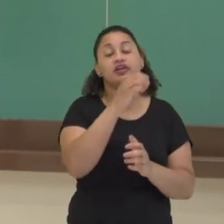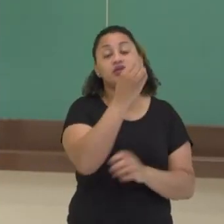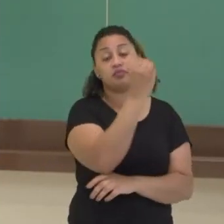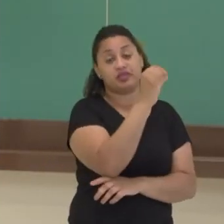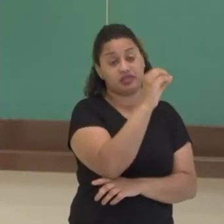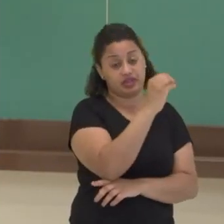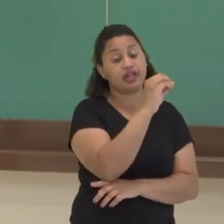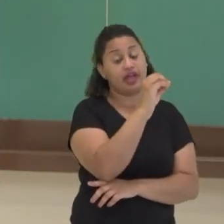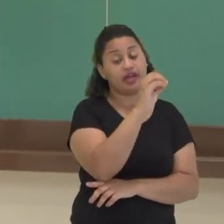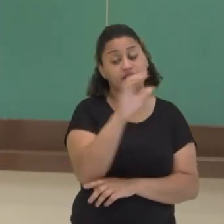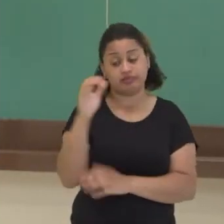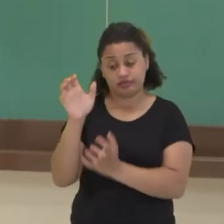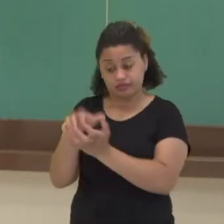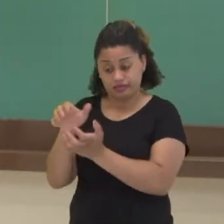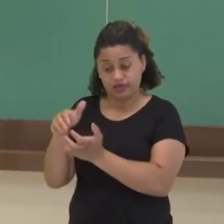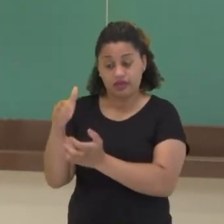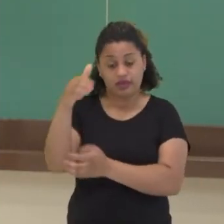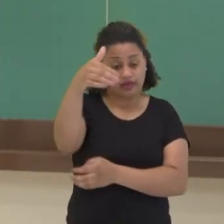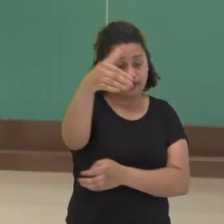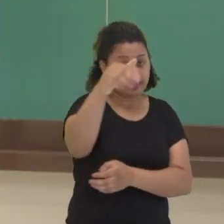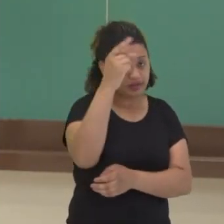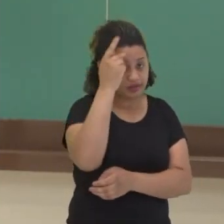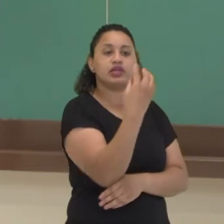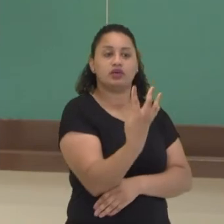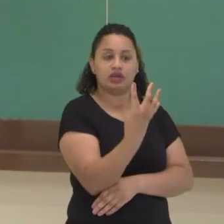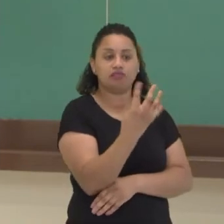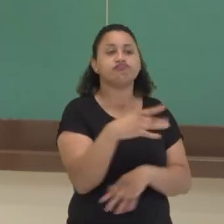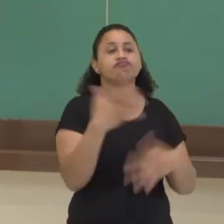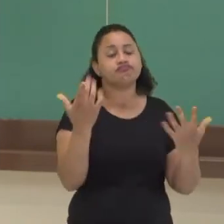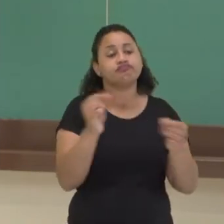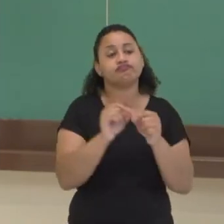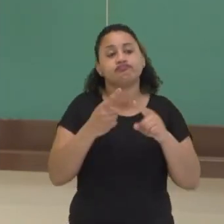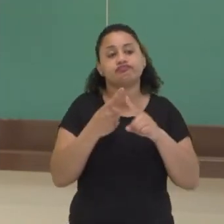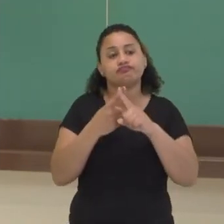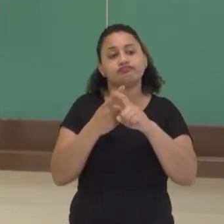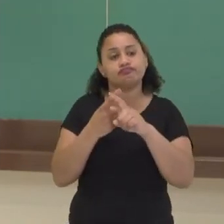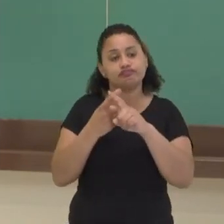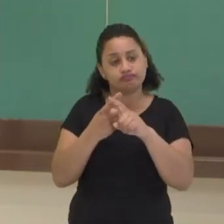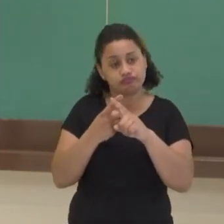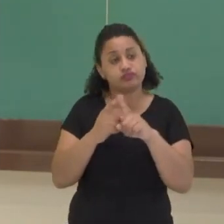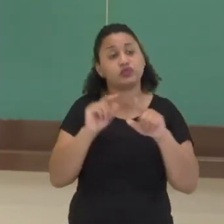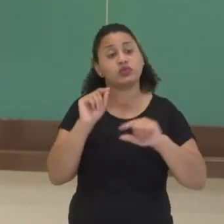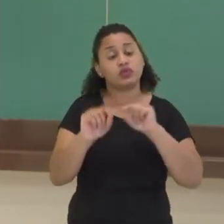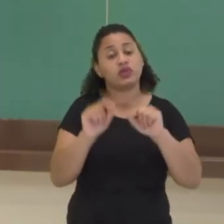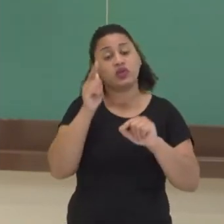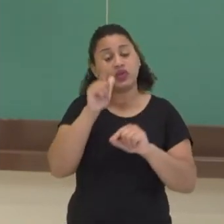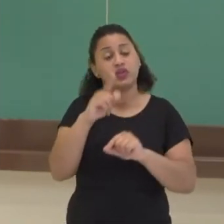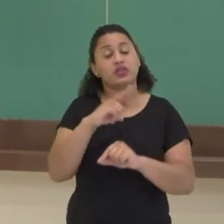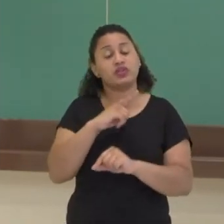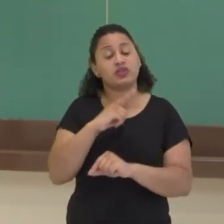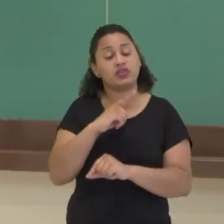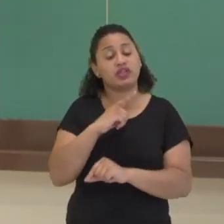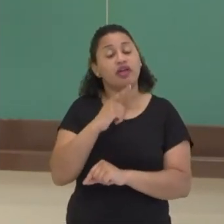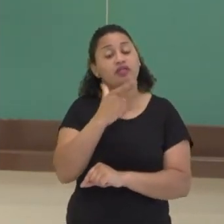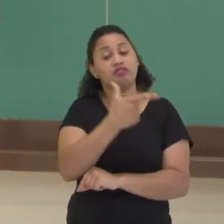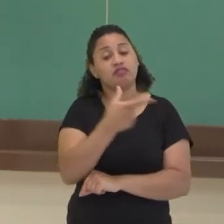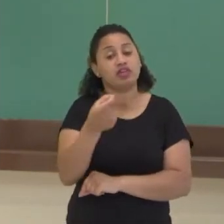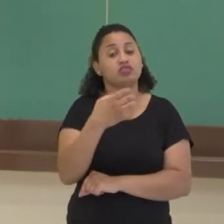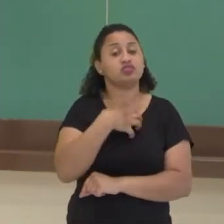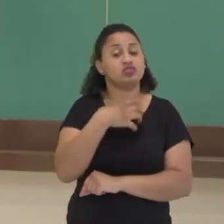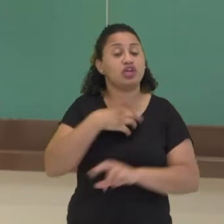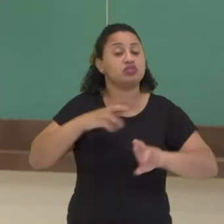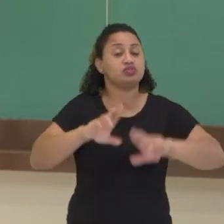Alegre, passando por São Paulo? Lembra que é o princípio multiplicativo, ou o princípio da contagem. Então, eu vou pegar as